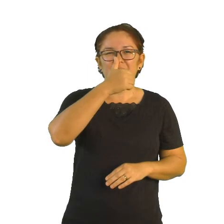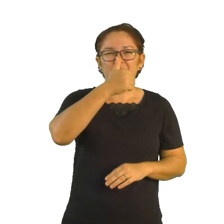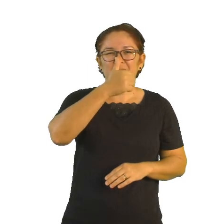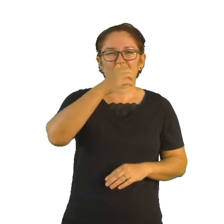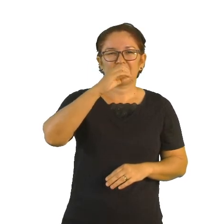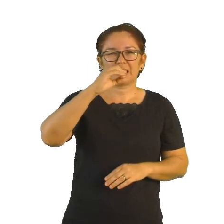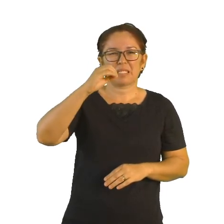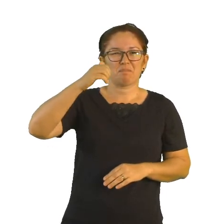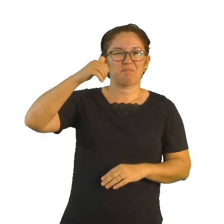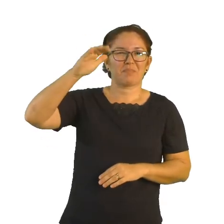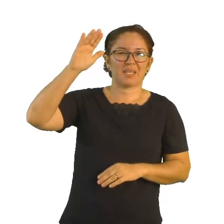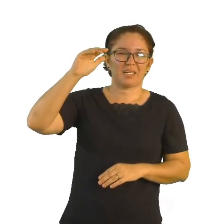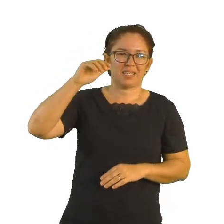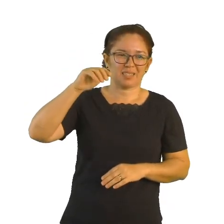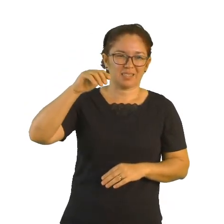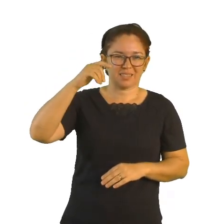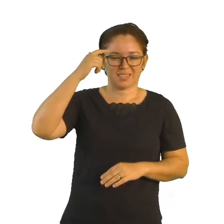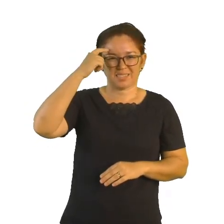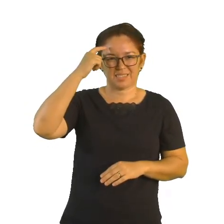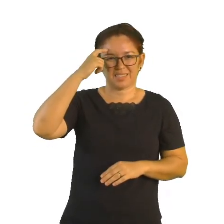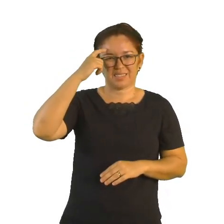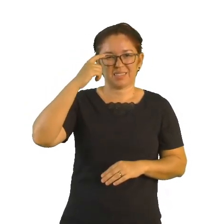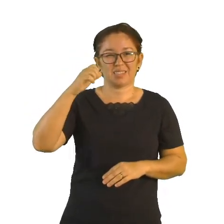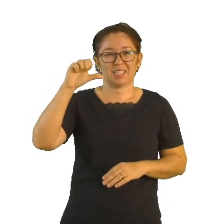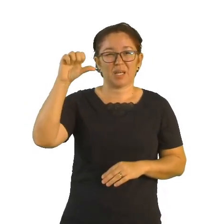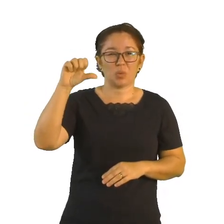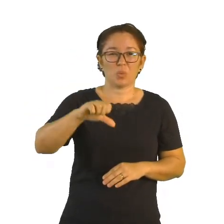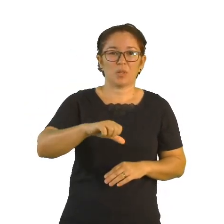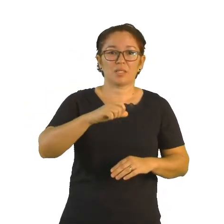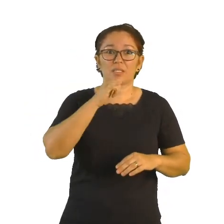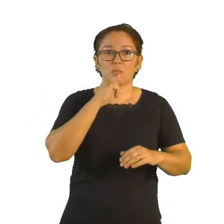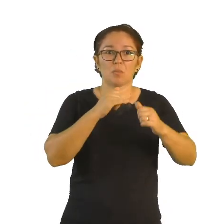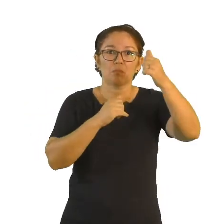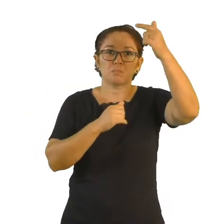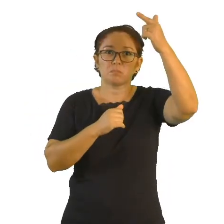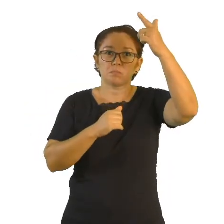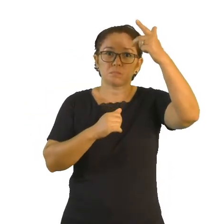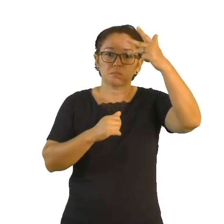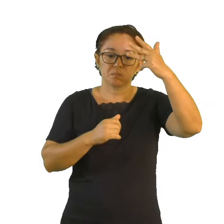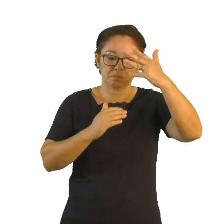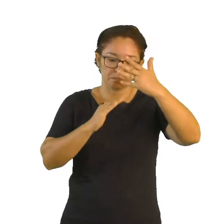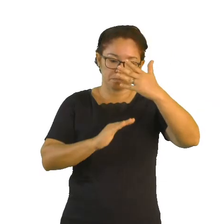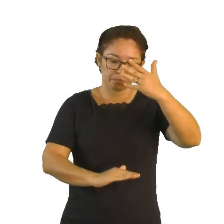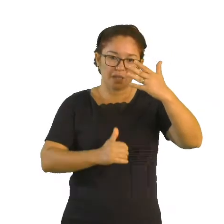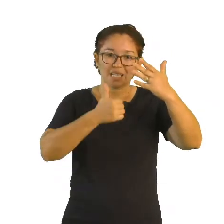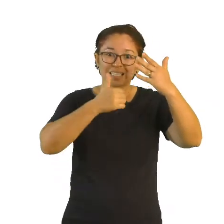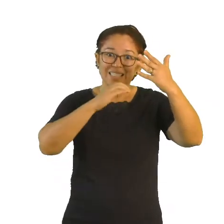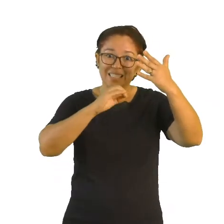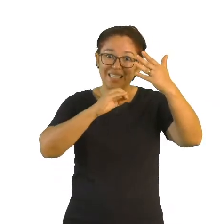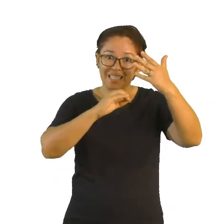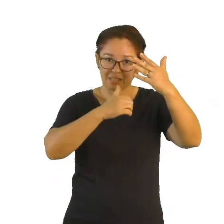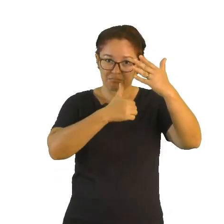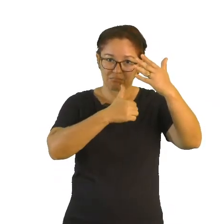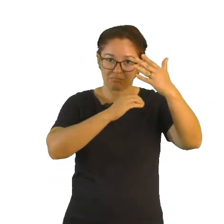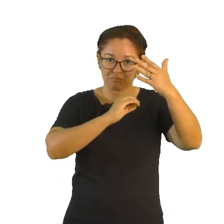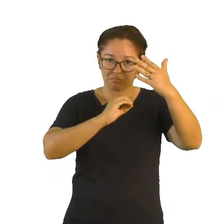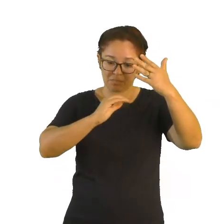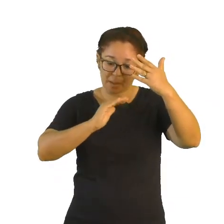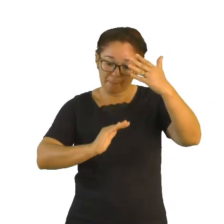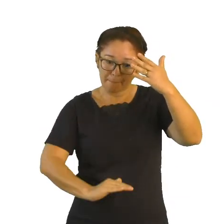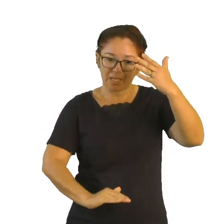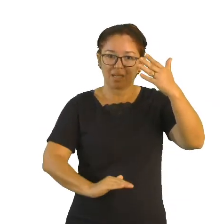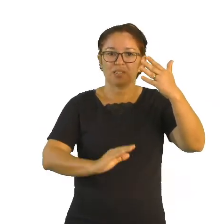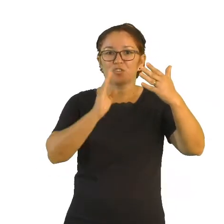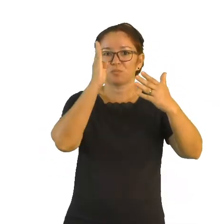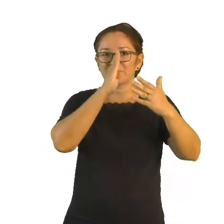ela é distribuída no Brasil. Você pode observar aí a pobreza, a distribuição e desigualdade de renda.